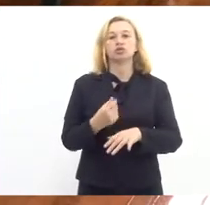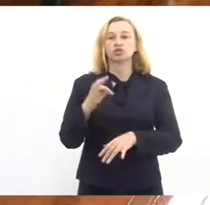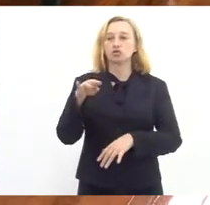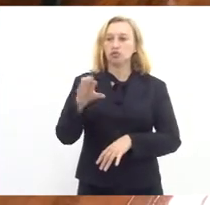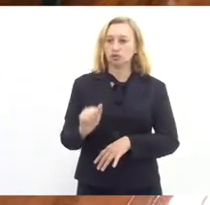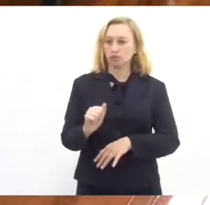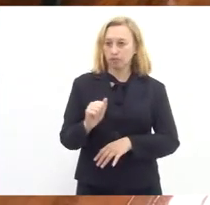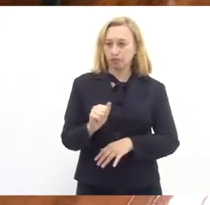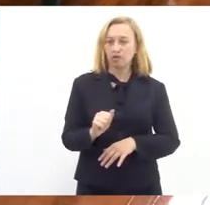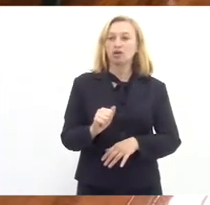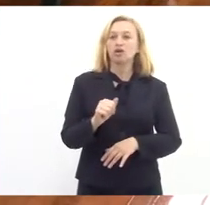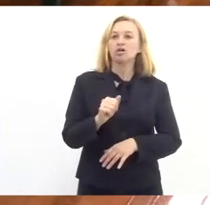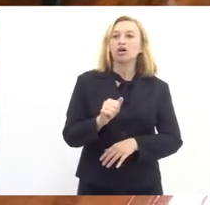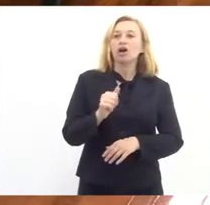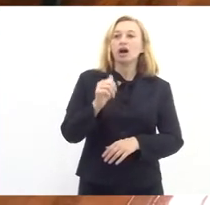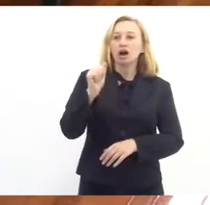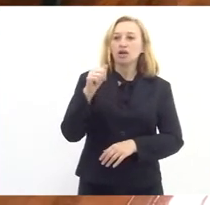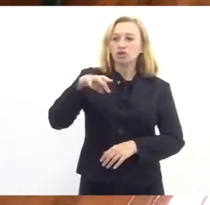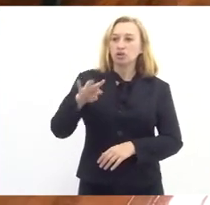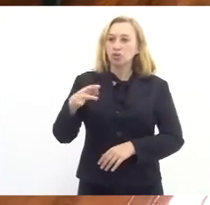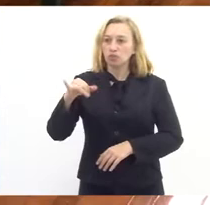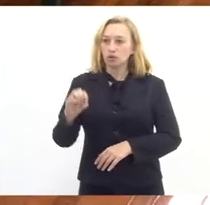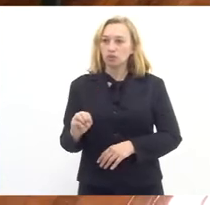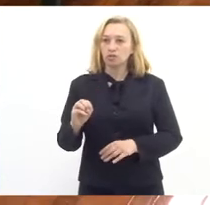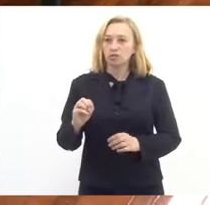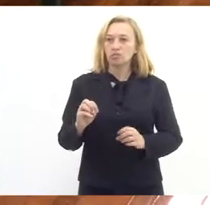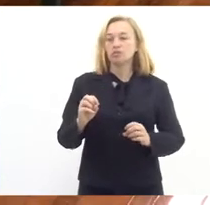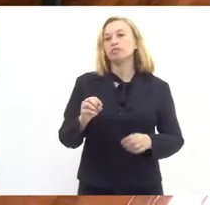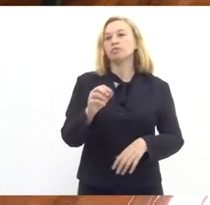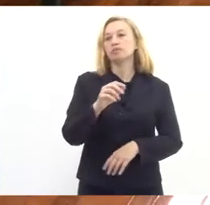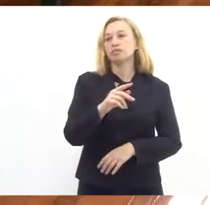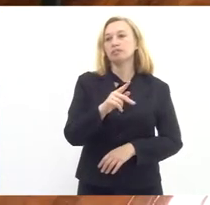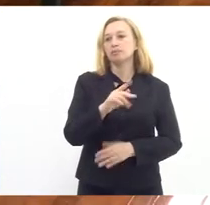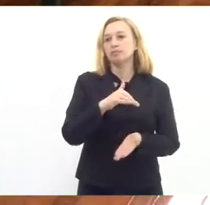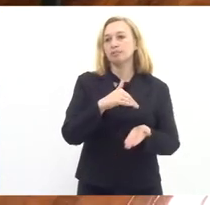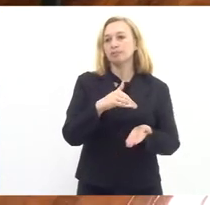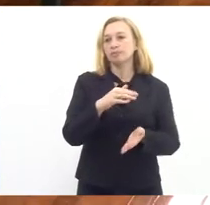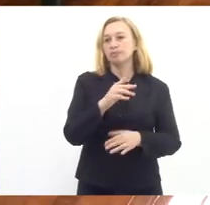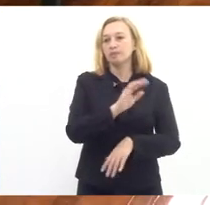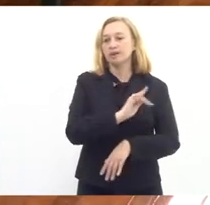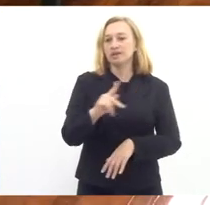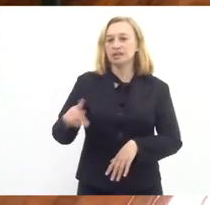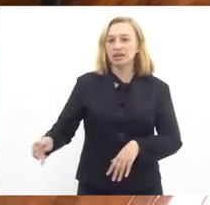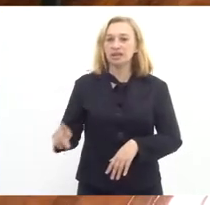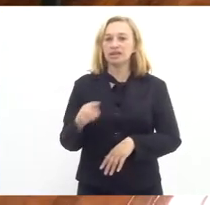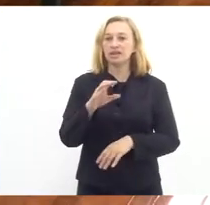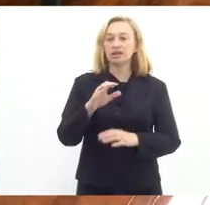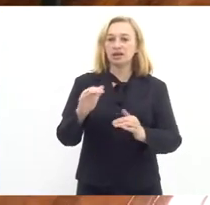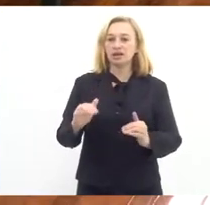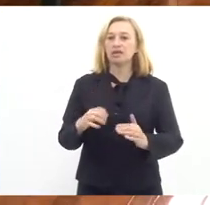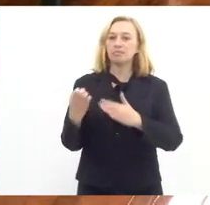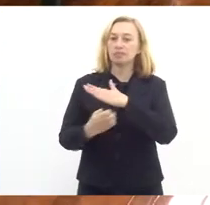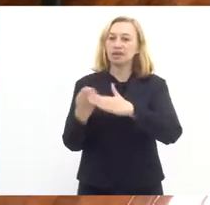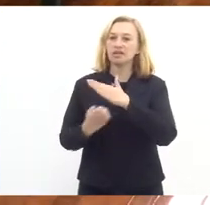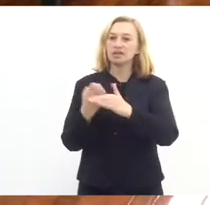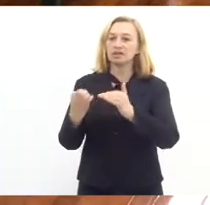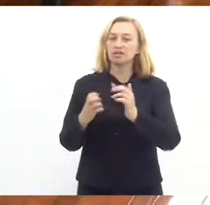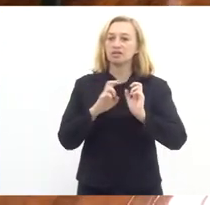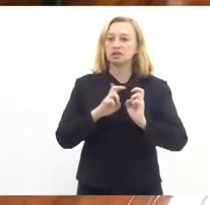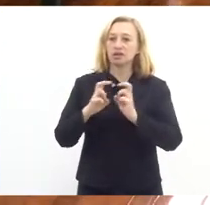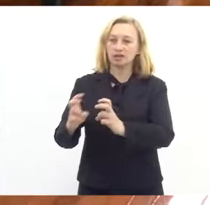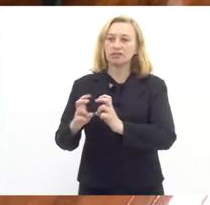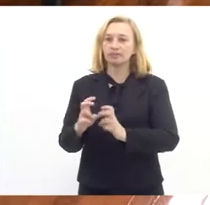Carlos, diretor da presidente da Supervia. Presente. Está presente também o doutor Eduardo Scholl, que é da Defensoria